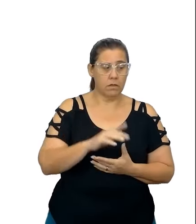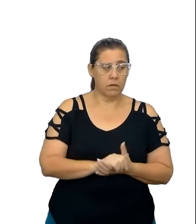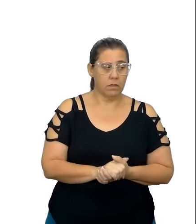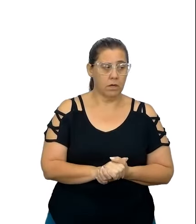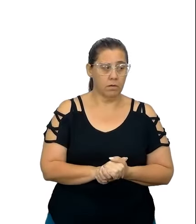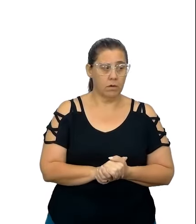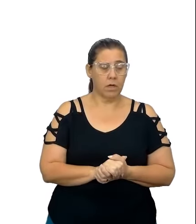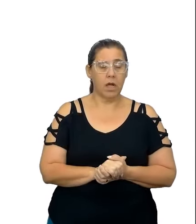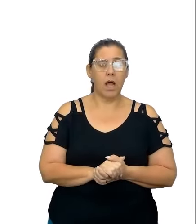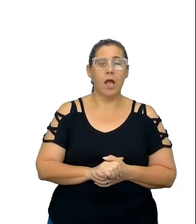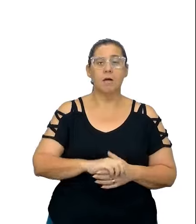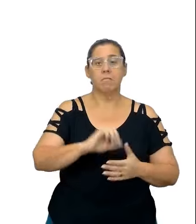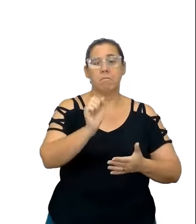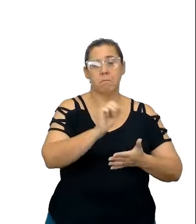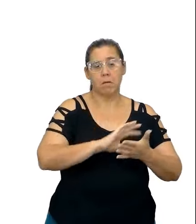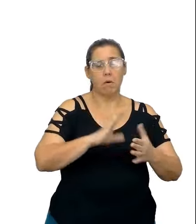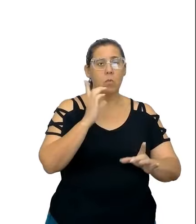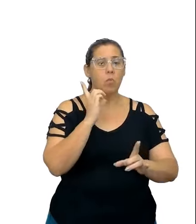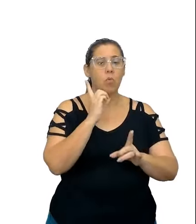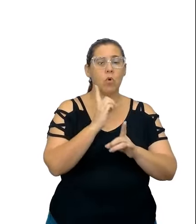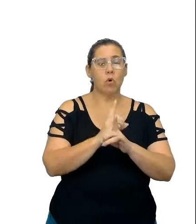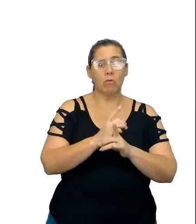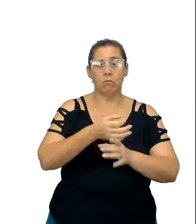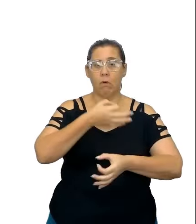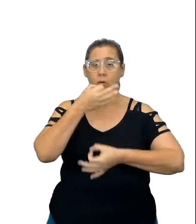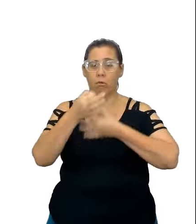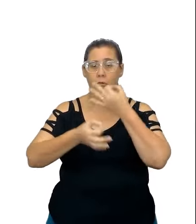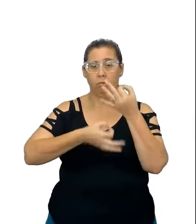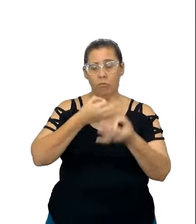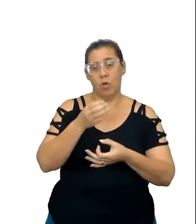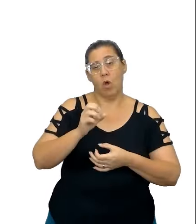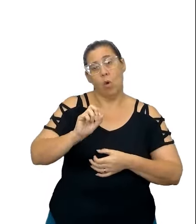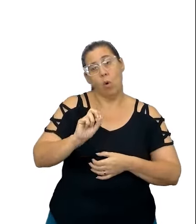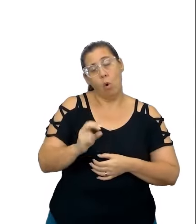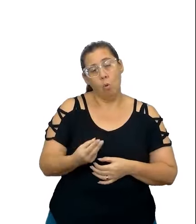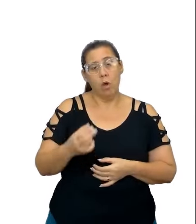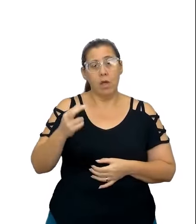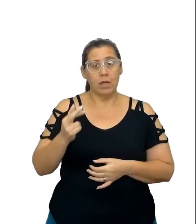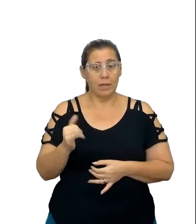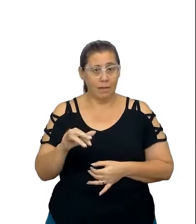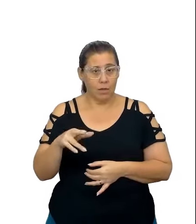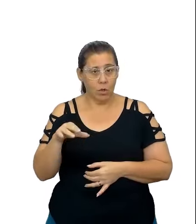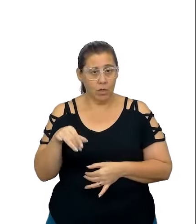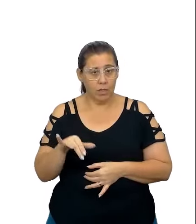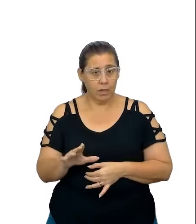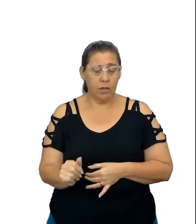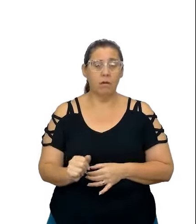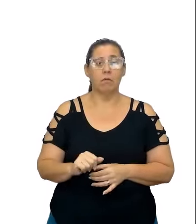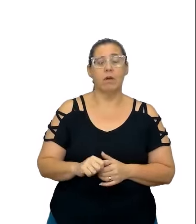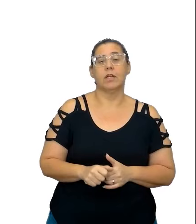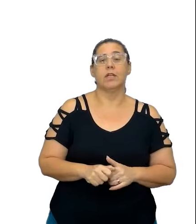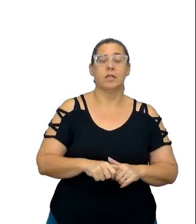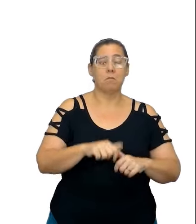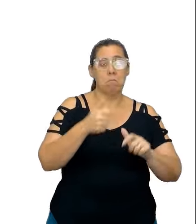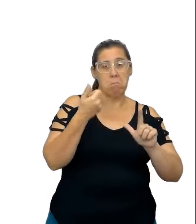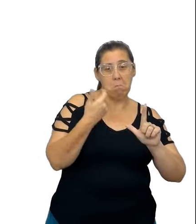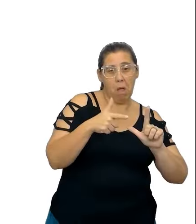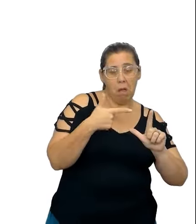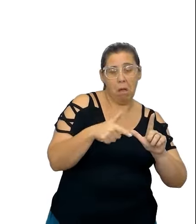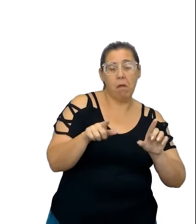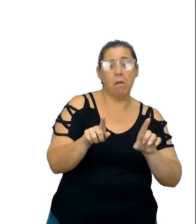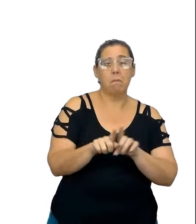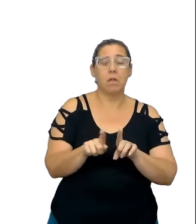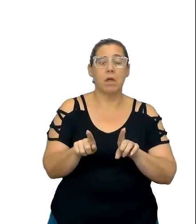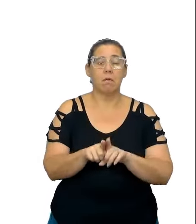habilidade essencial, que é identificar crítica ou ironia presente em tirinhas, memes e charges. O objeto